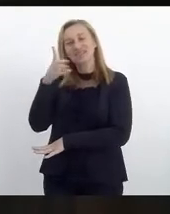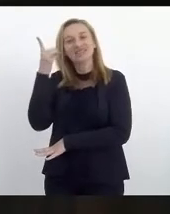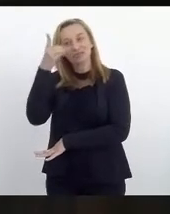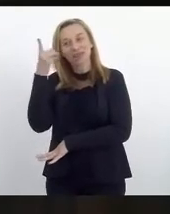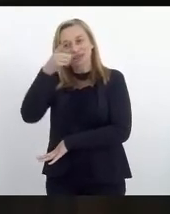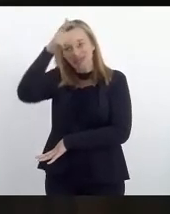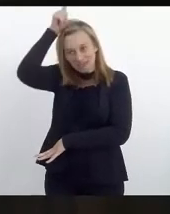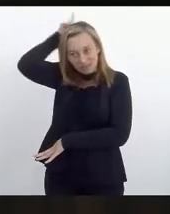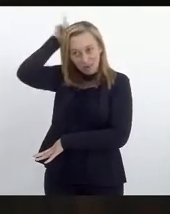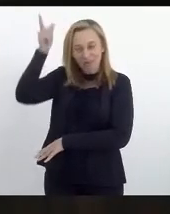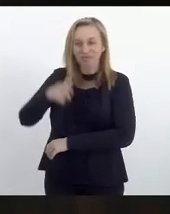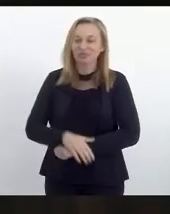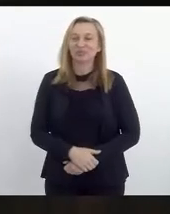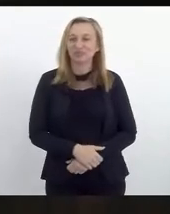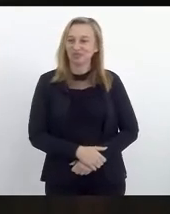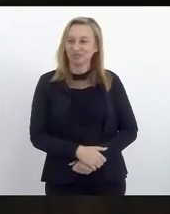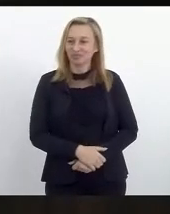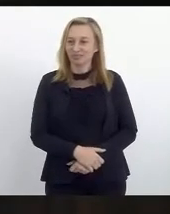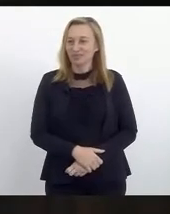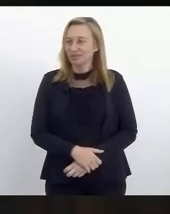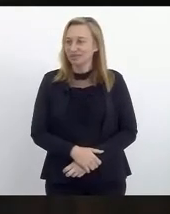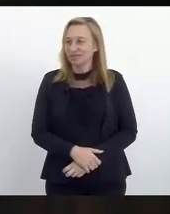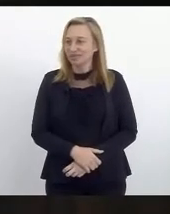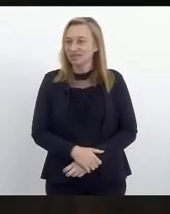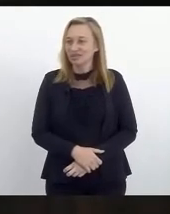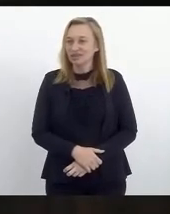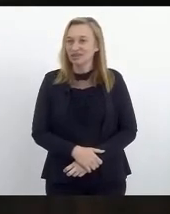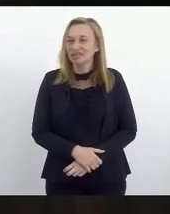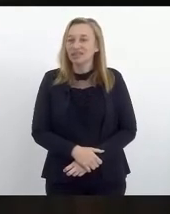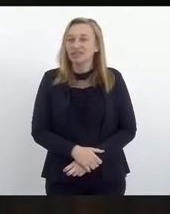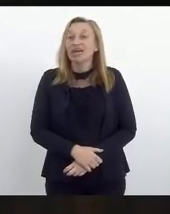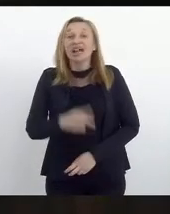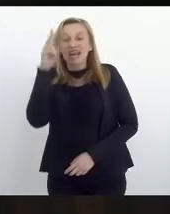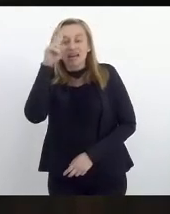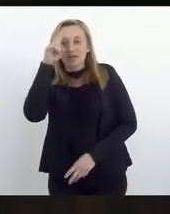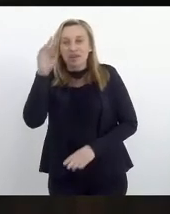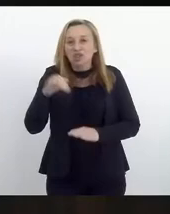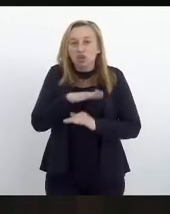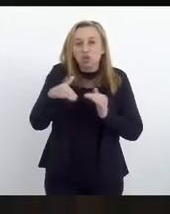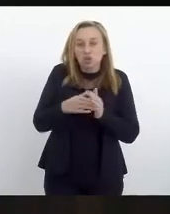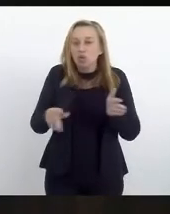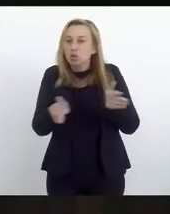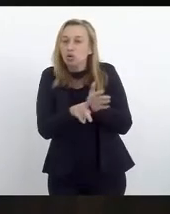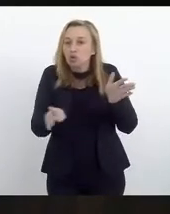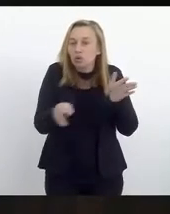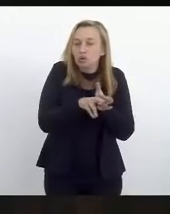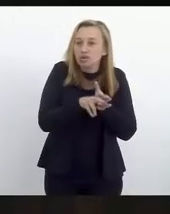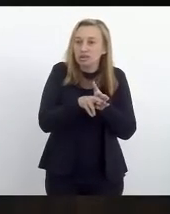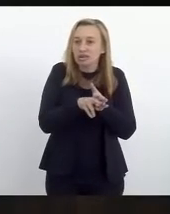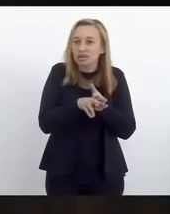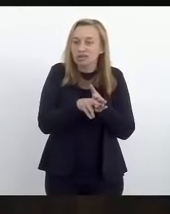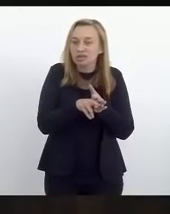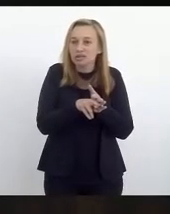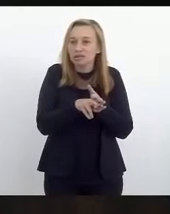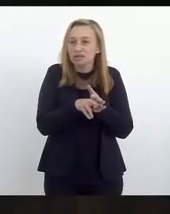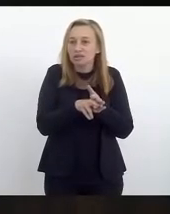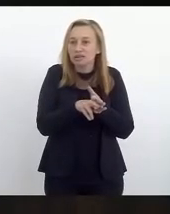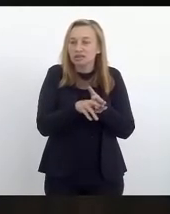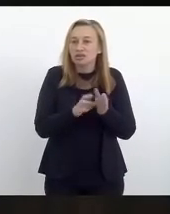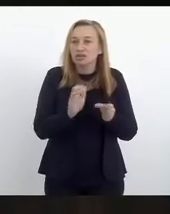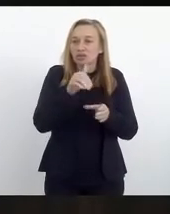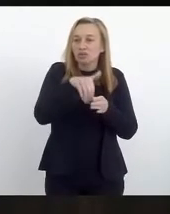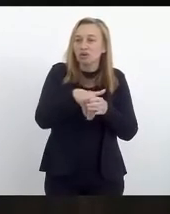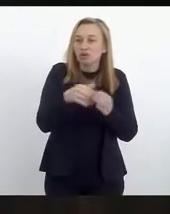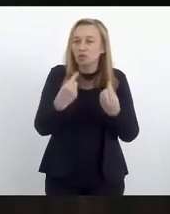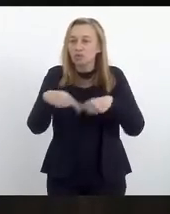deputado Luiz Paulo. Lembrando que todos esses projetos de resolução têm abstenção do